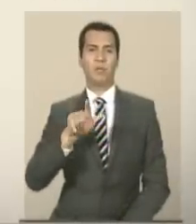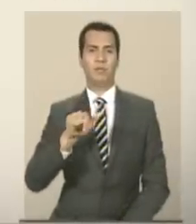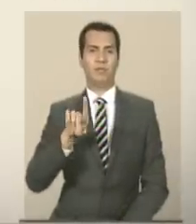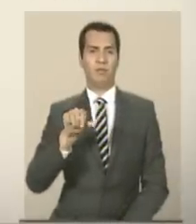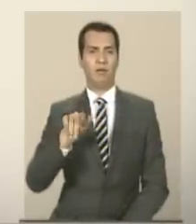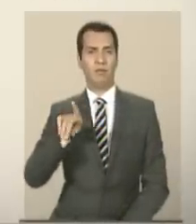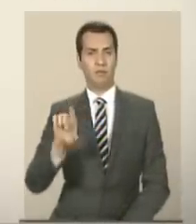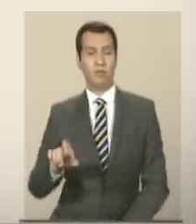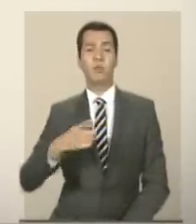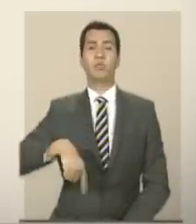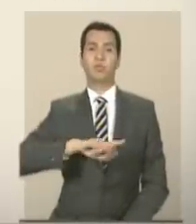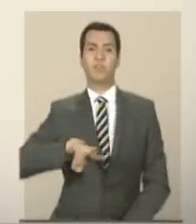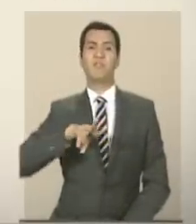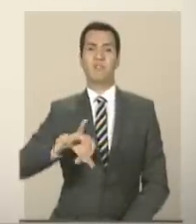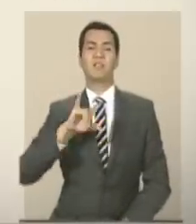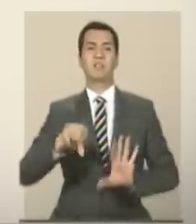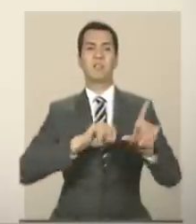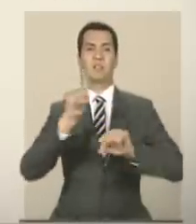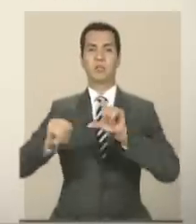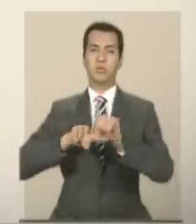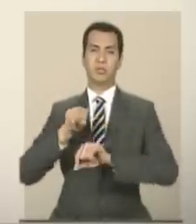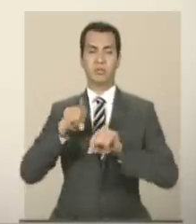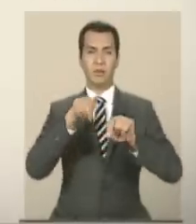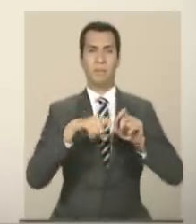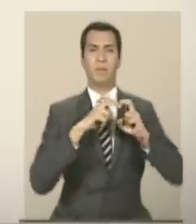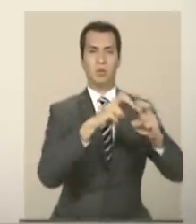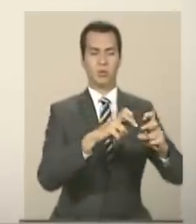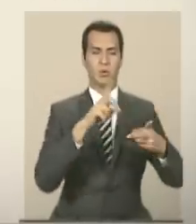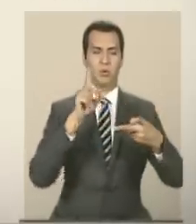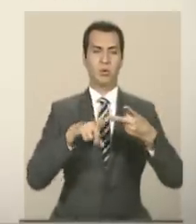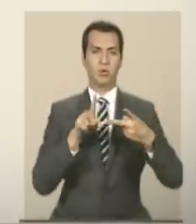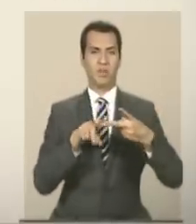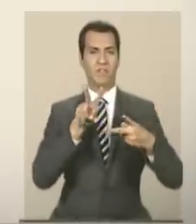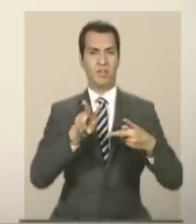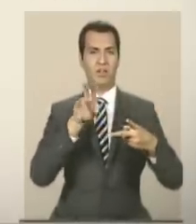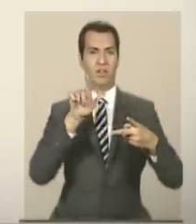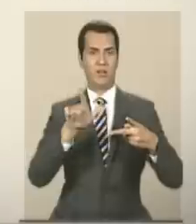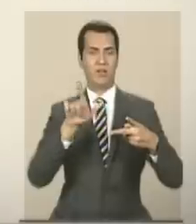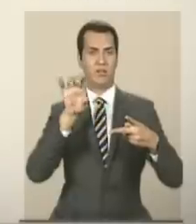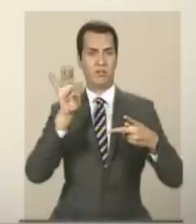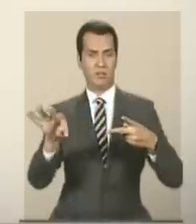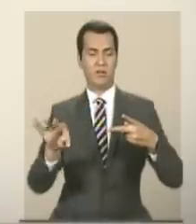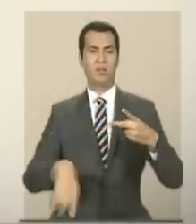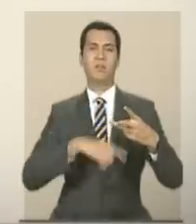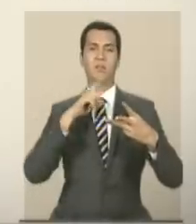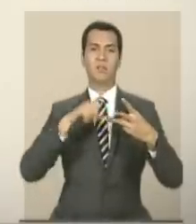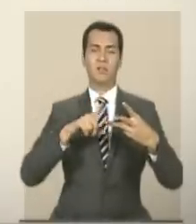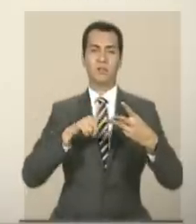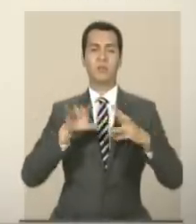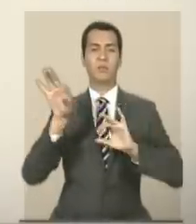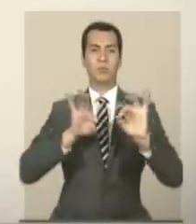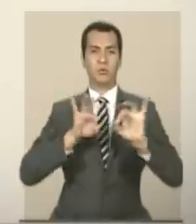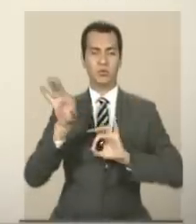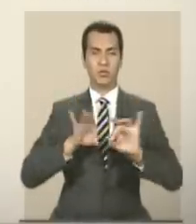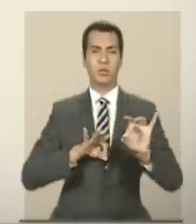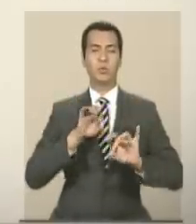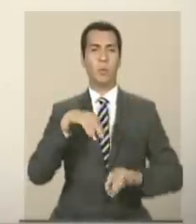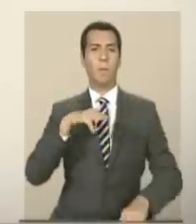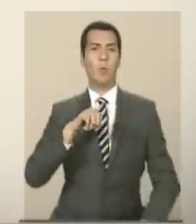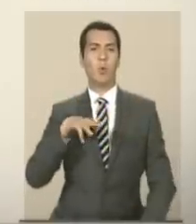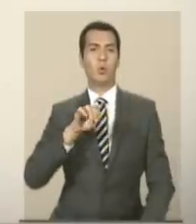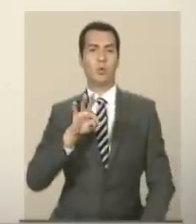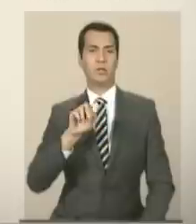selecionar metrôs, implantação de veículos leves sobre trilhos, além de projetos de monotrilho,